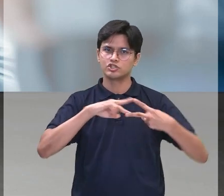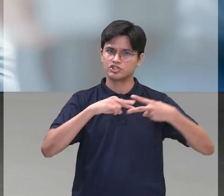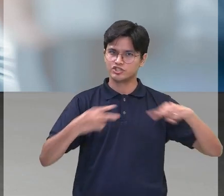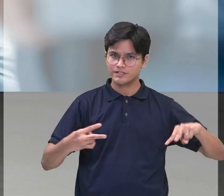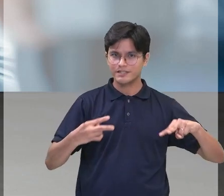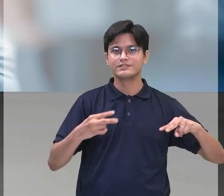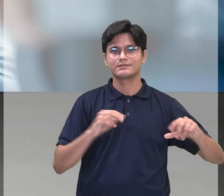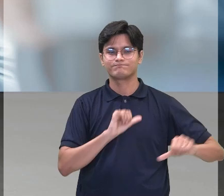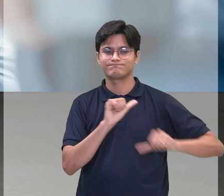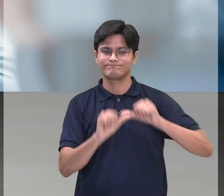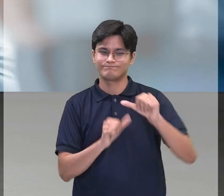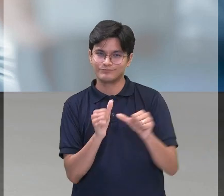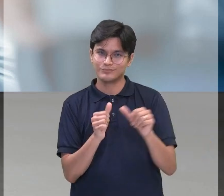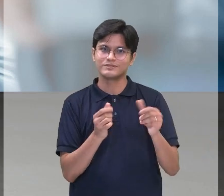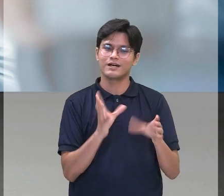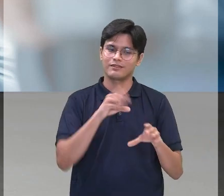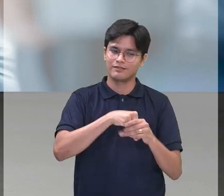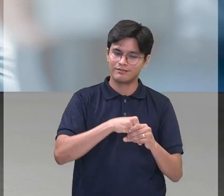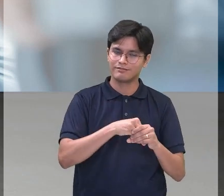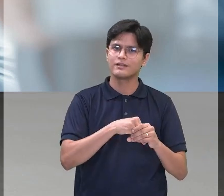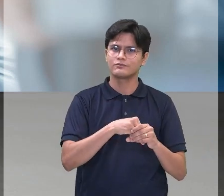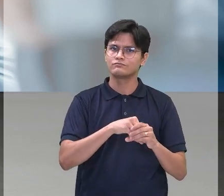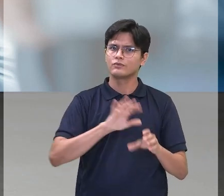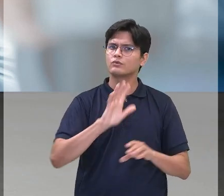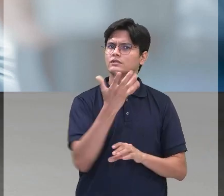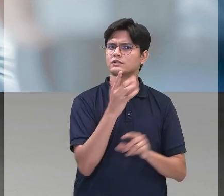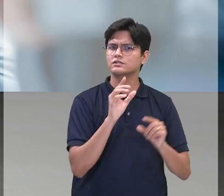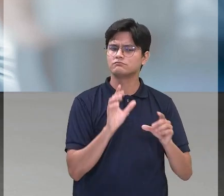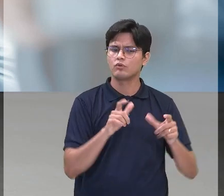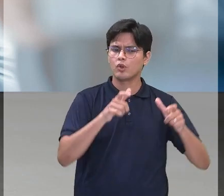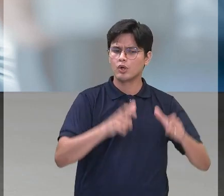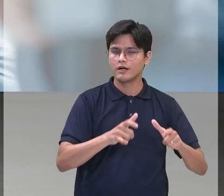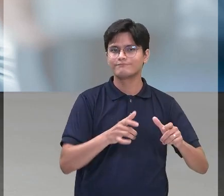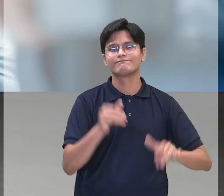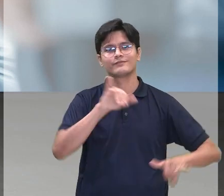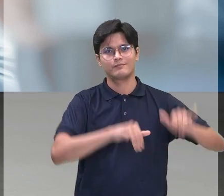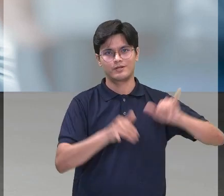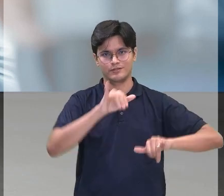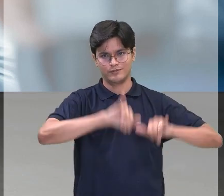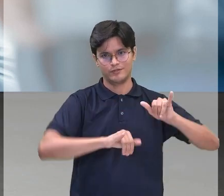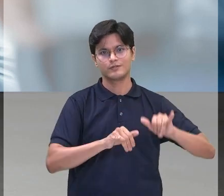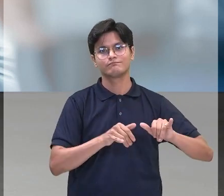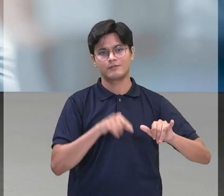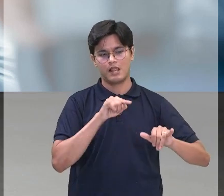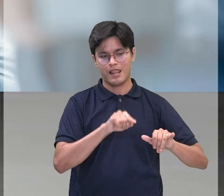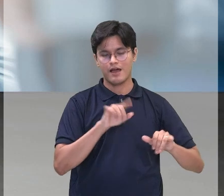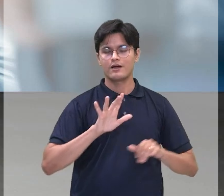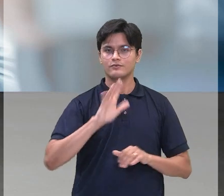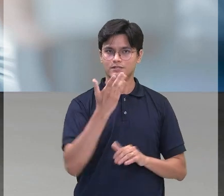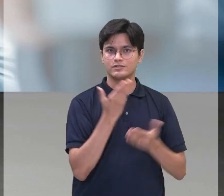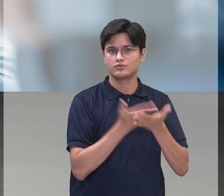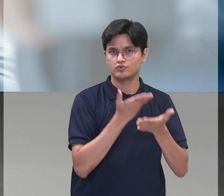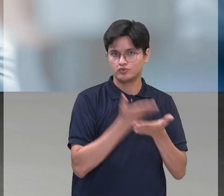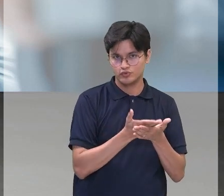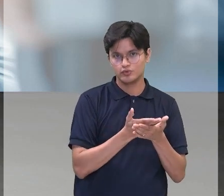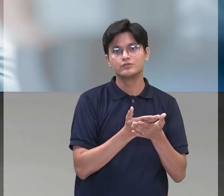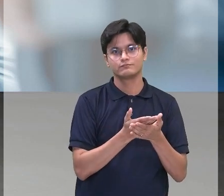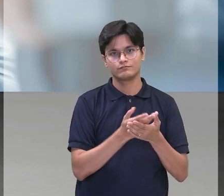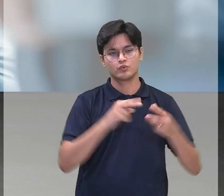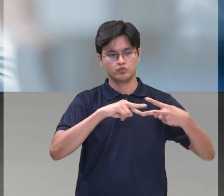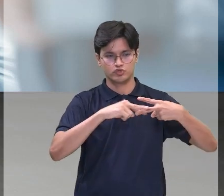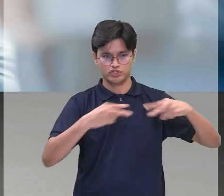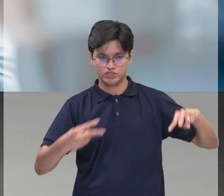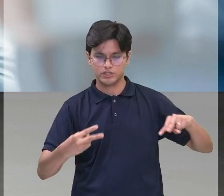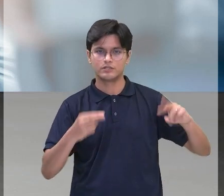modificada. E onde é que isso acontece? Onde esse estudo acontece? No laboratório, né? O gene ali que está relacionado com